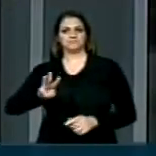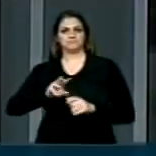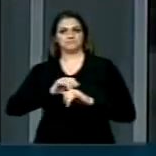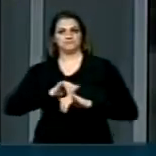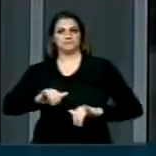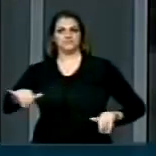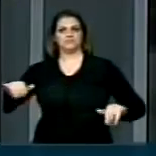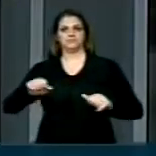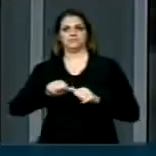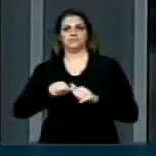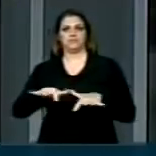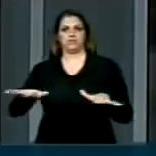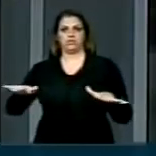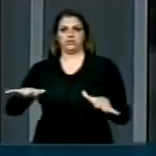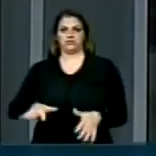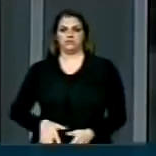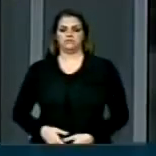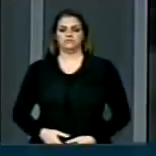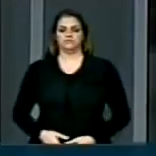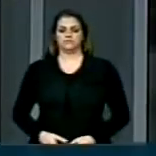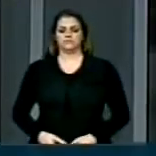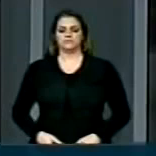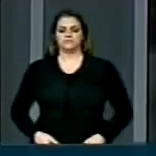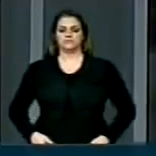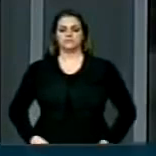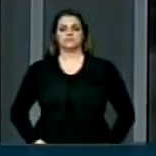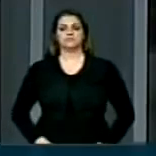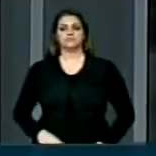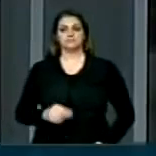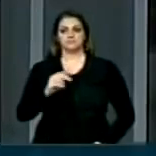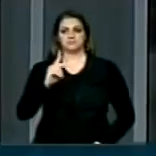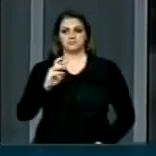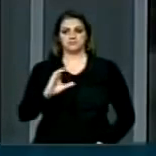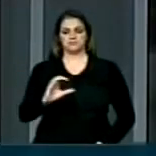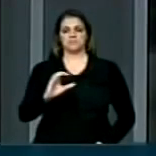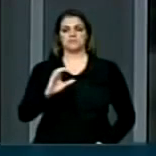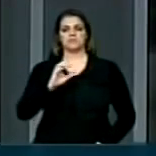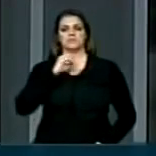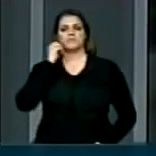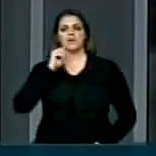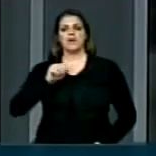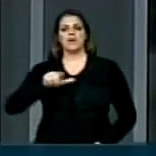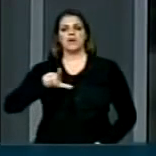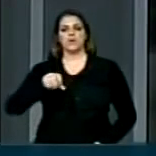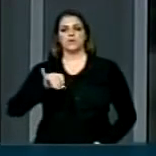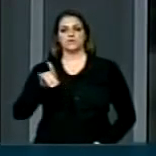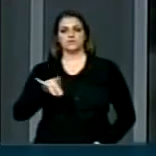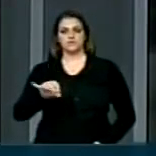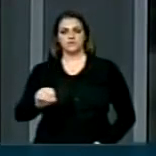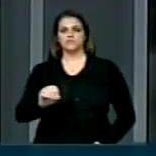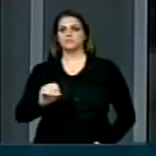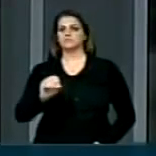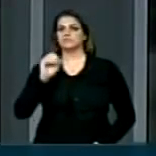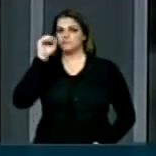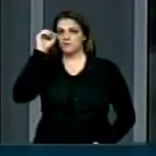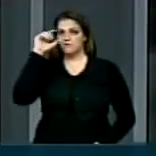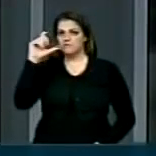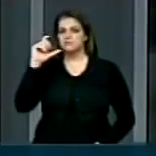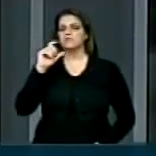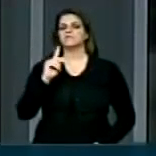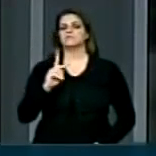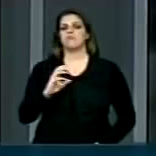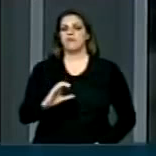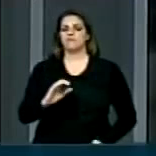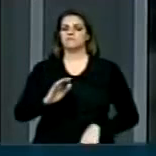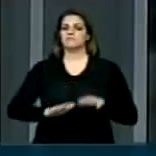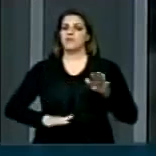Senhores parlamentares, vejam a PEC do senador Aloysio Nunes. É um projeto muito interessante, talvez dos